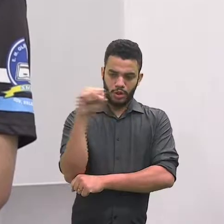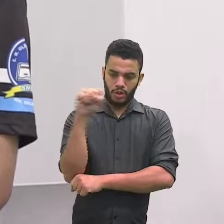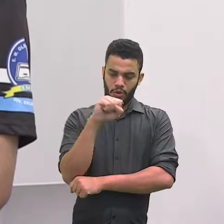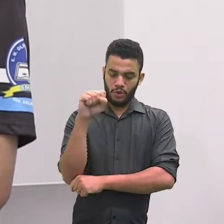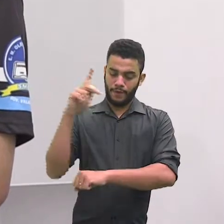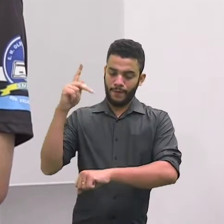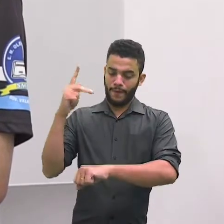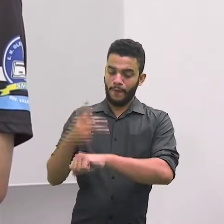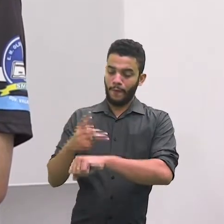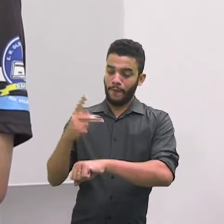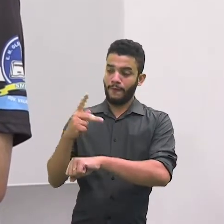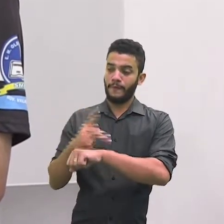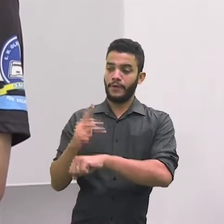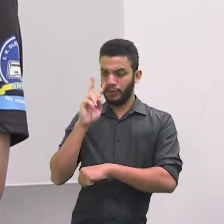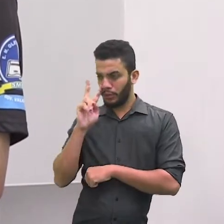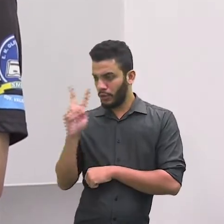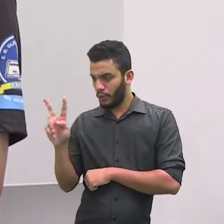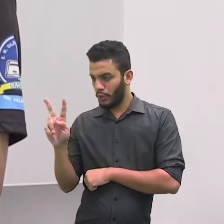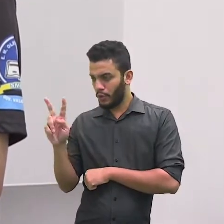Retrovisor.